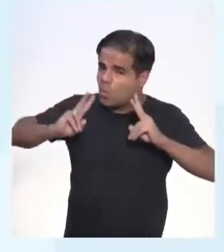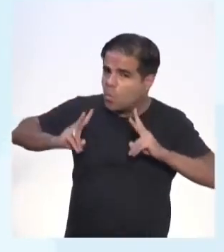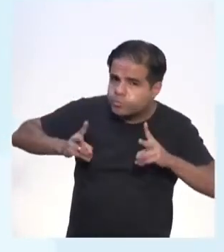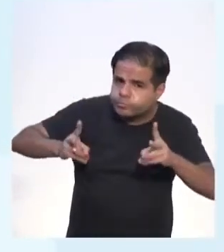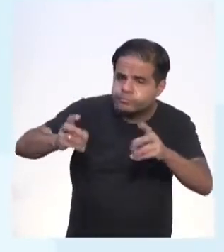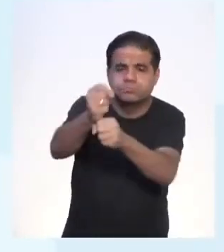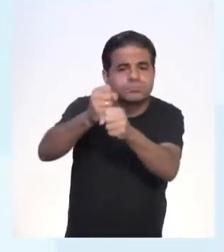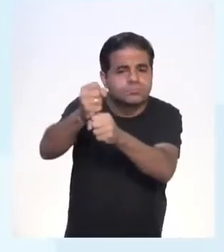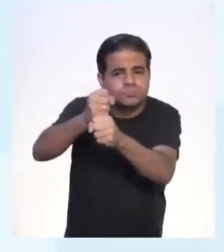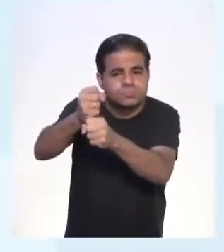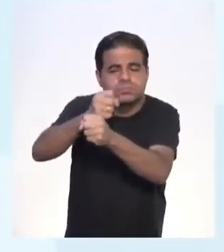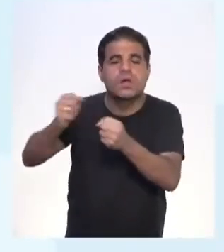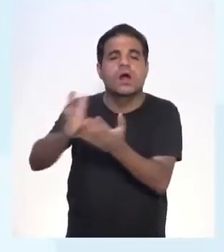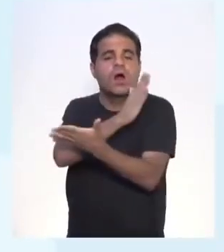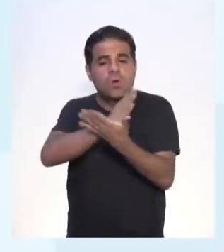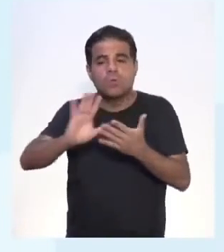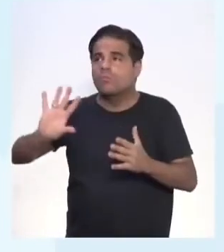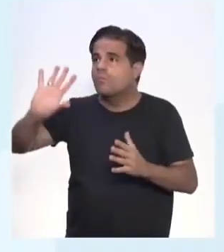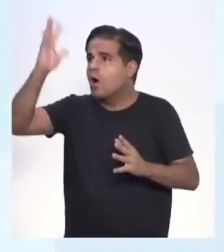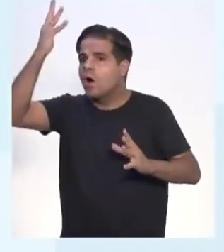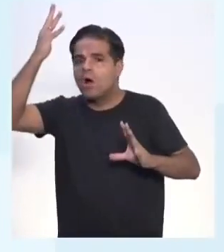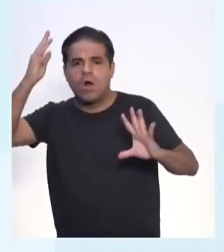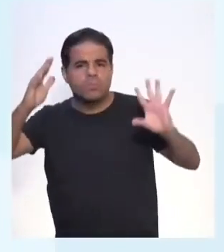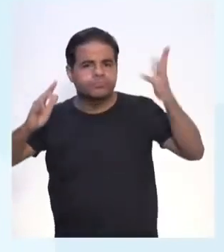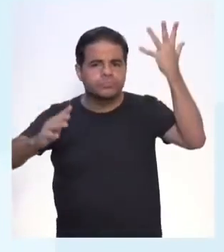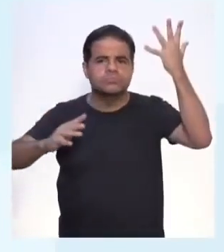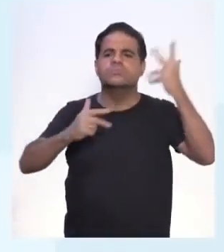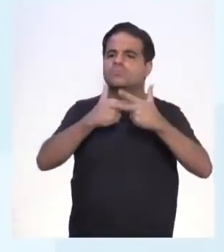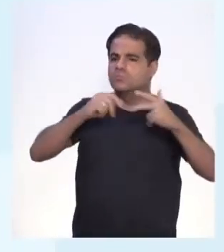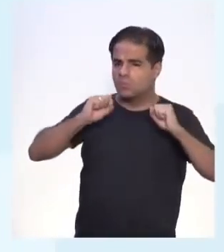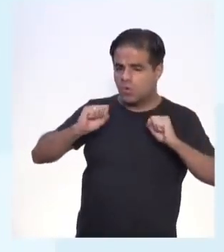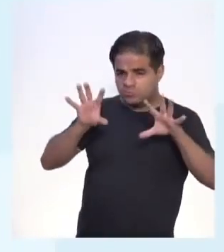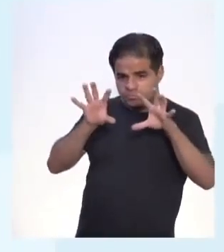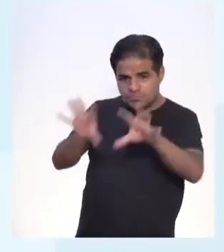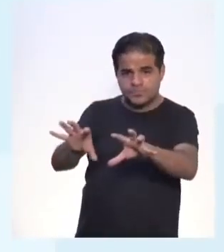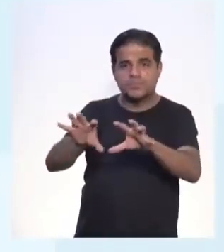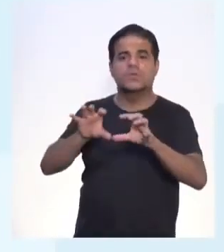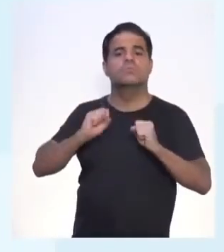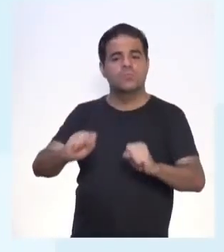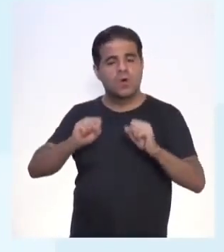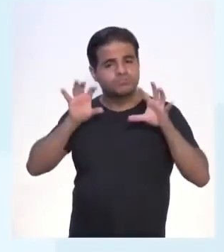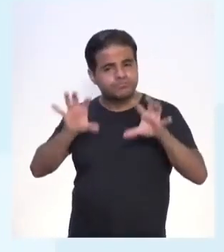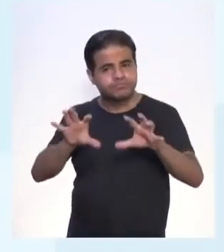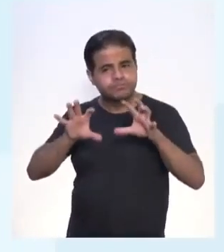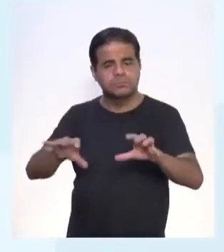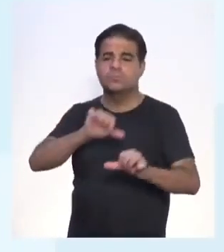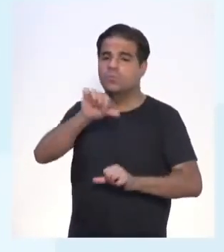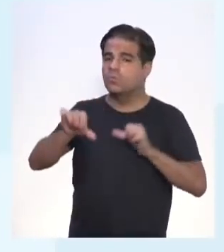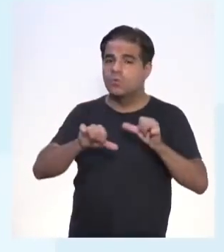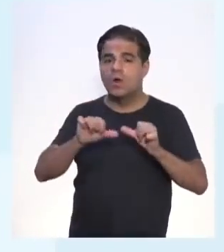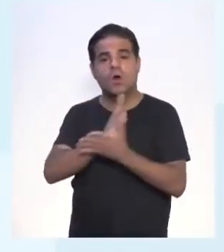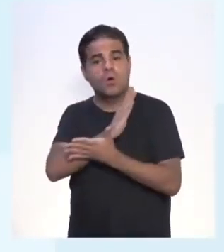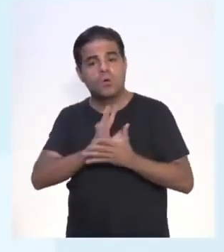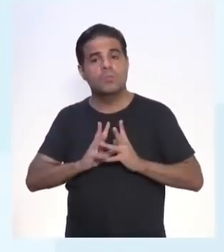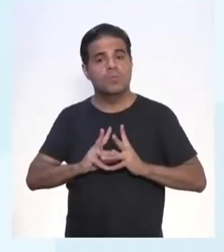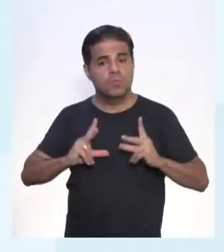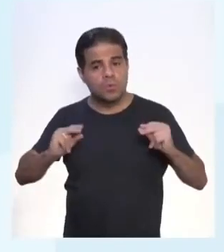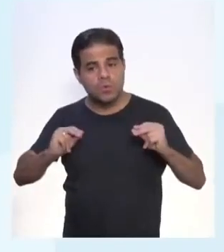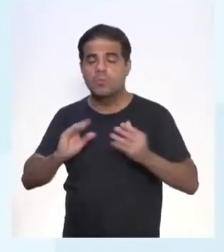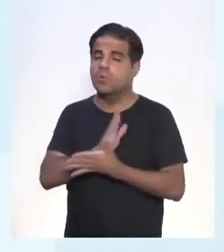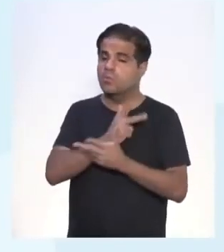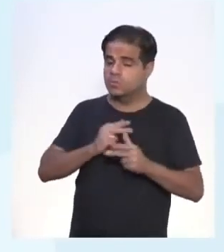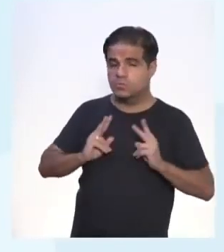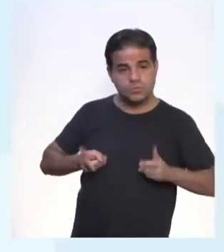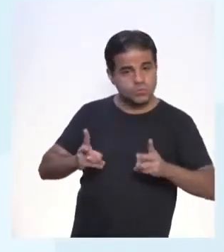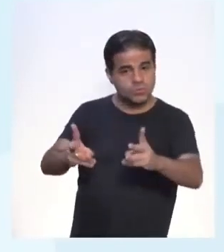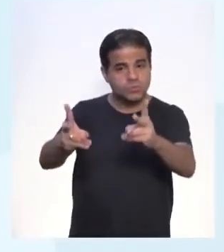dos anos. Então, alguns acontecimentos aí podem mudar ela de um momento para o outro, radicalizar, ou algumas coisas vão se perpetuar, como,